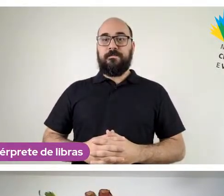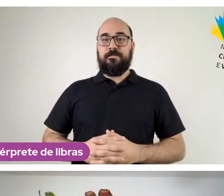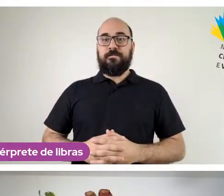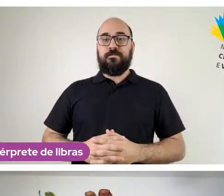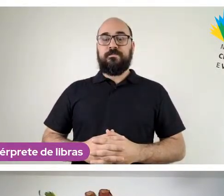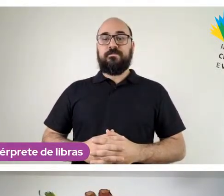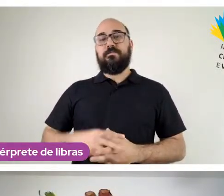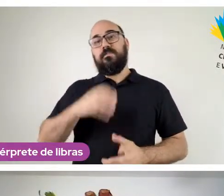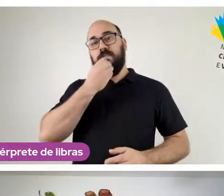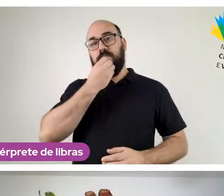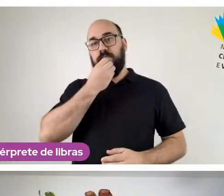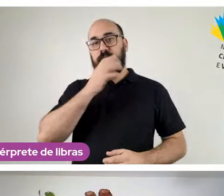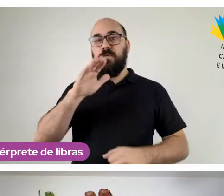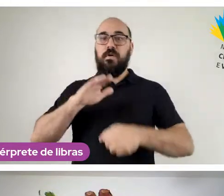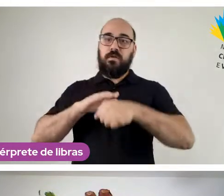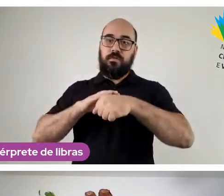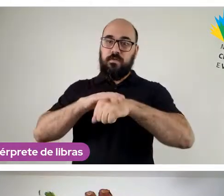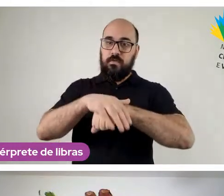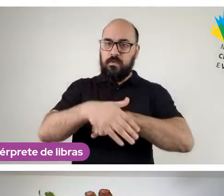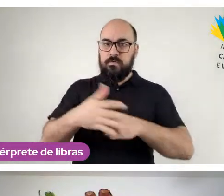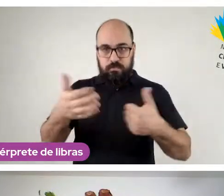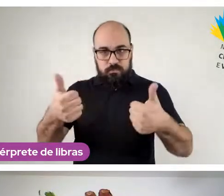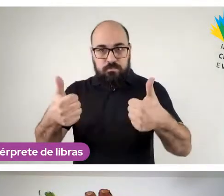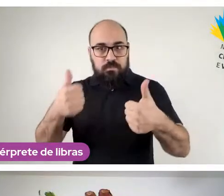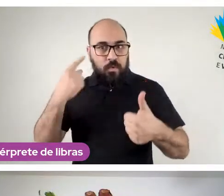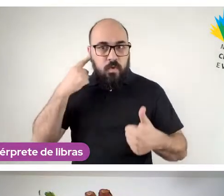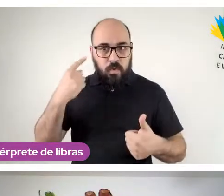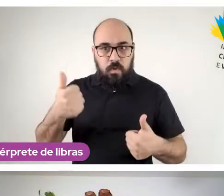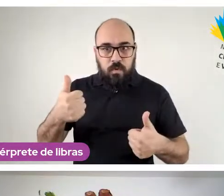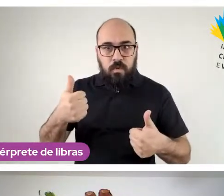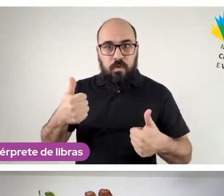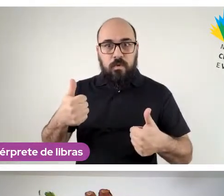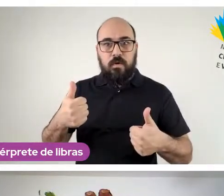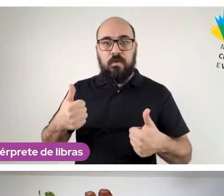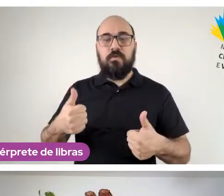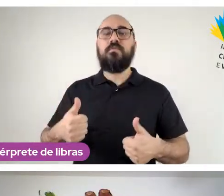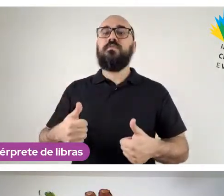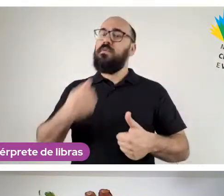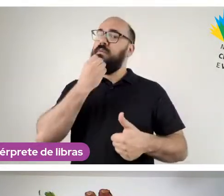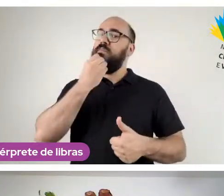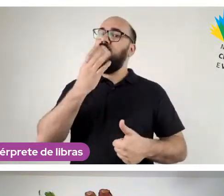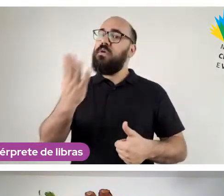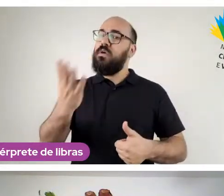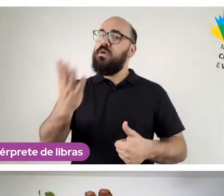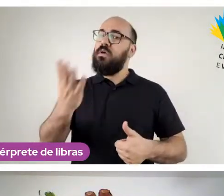Boa noite, estão me ouvindo? Boa noite a todas e Sim. todas.